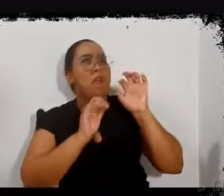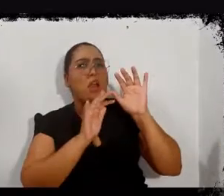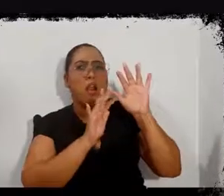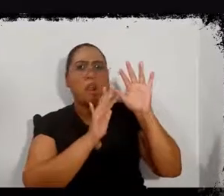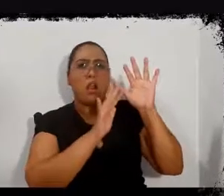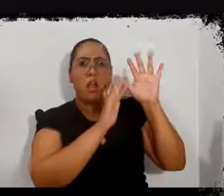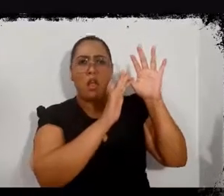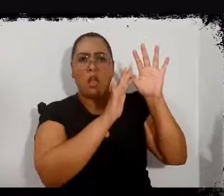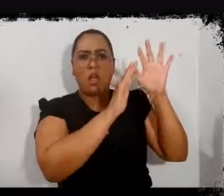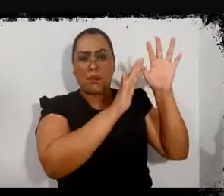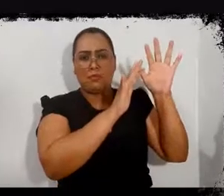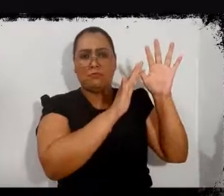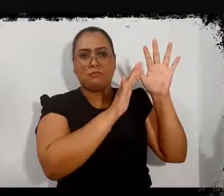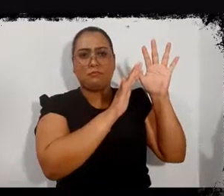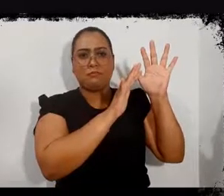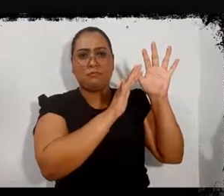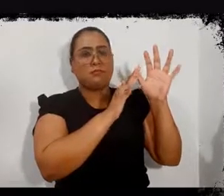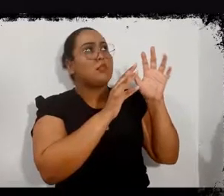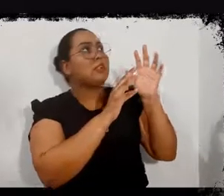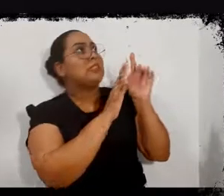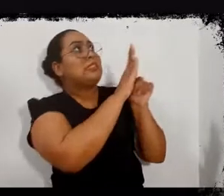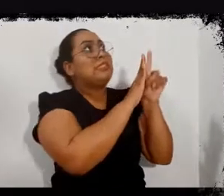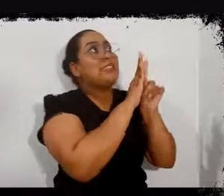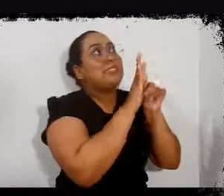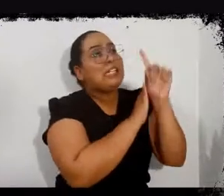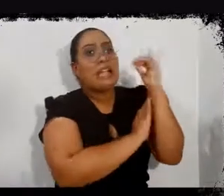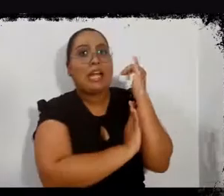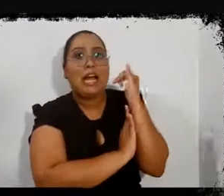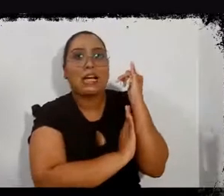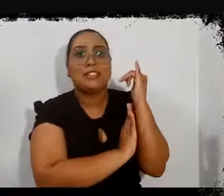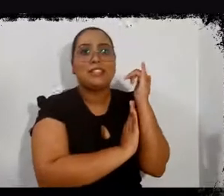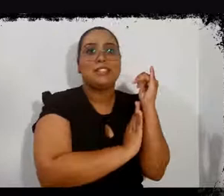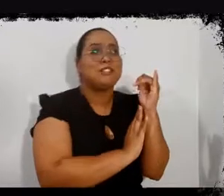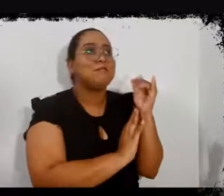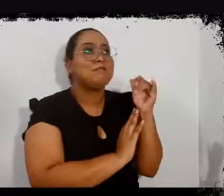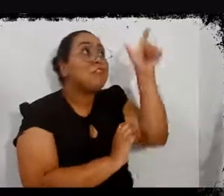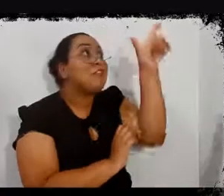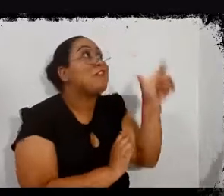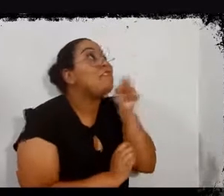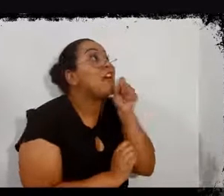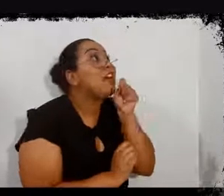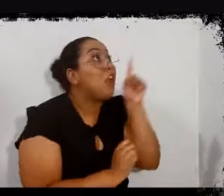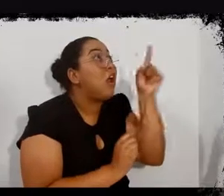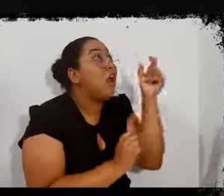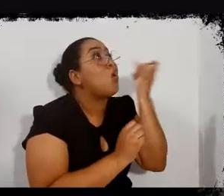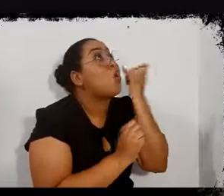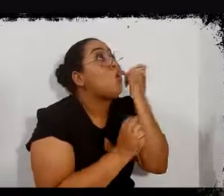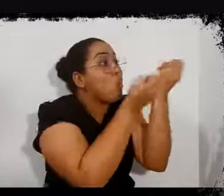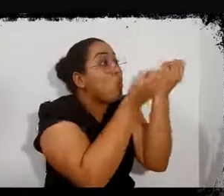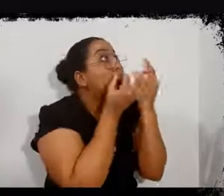busca por essas narrativas recuperadas pelas memórias dos velhos.